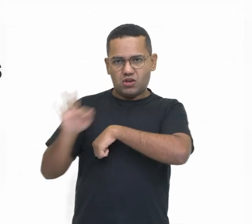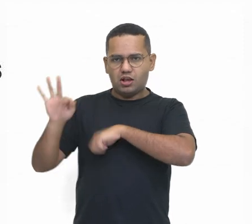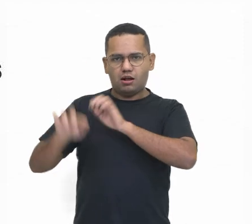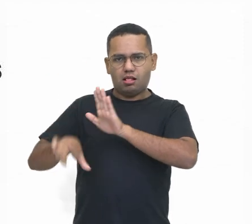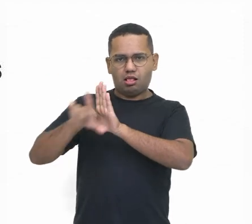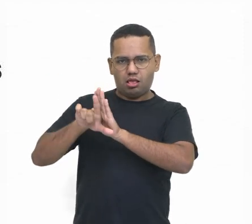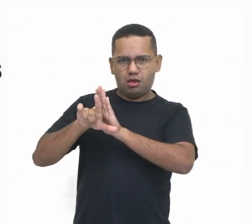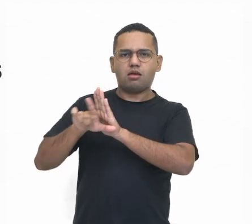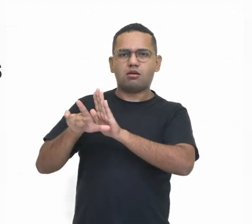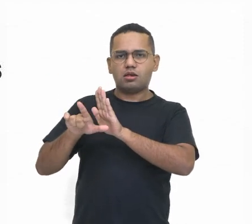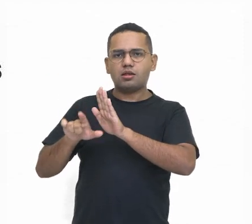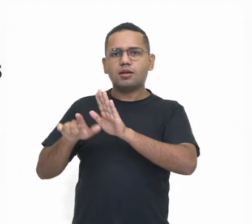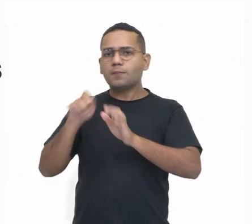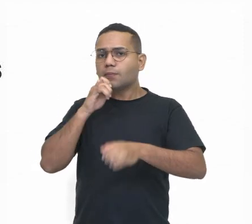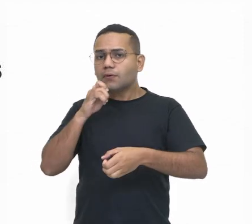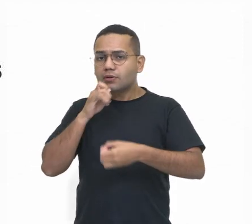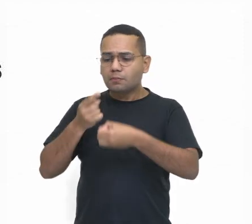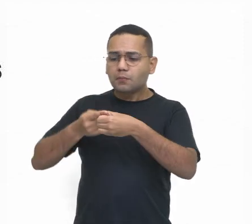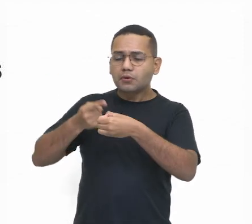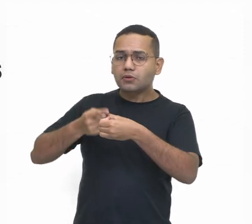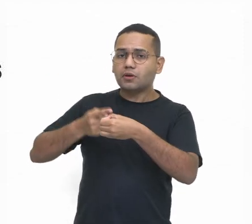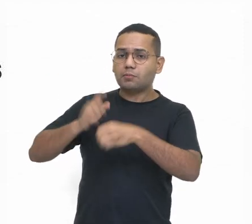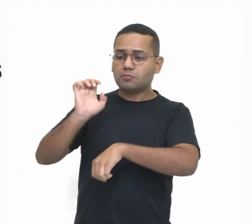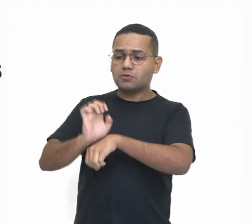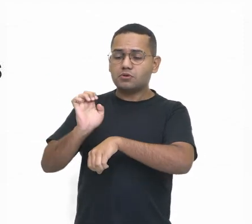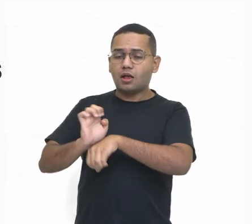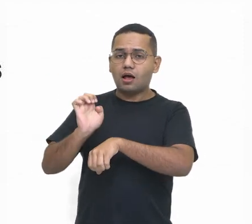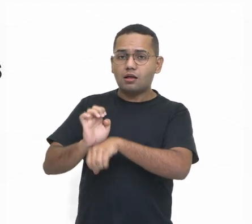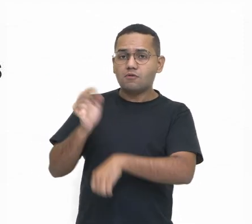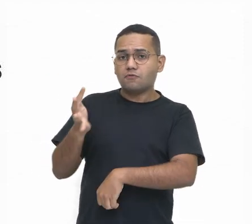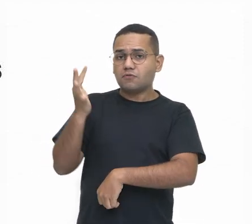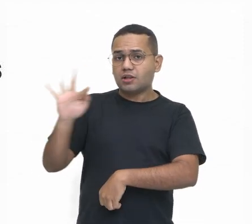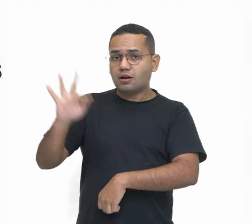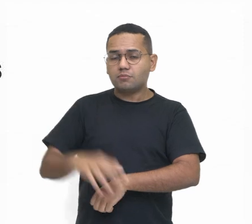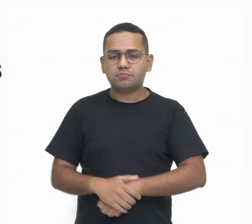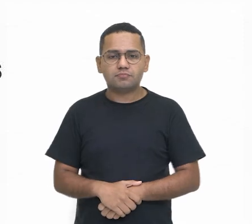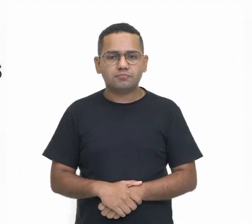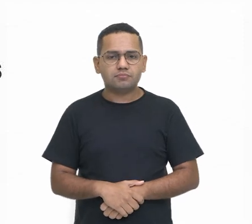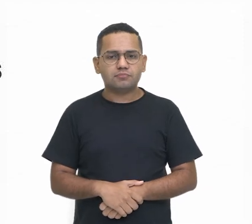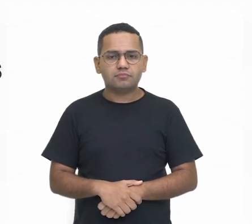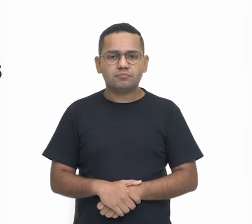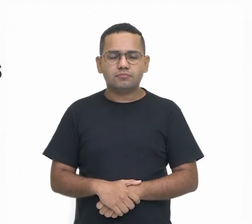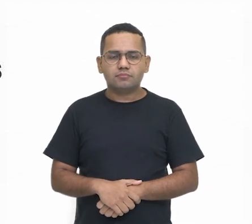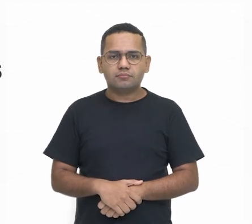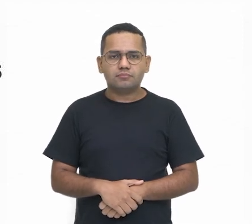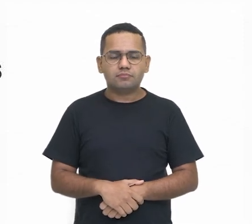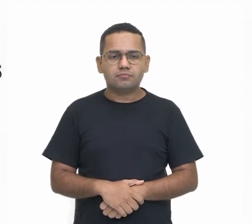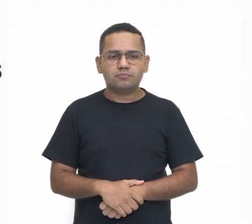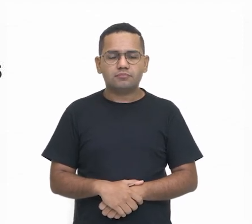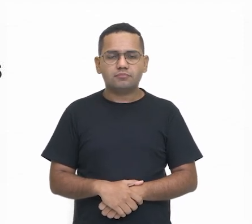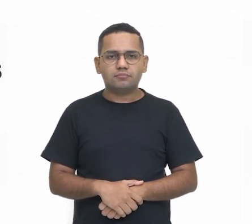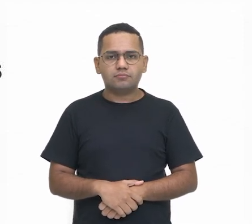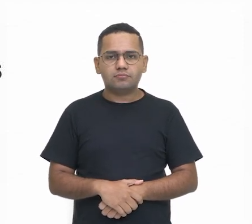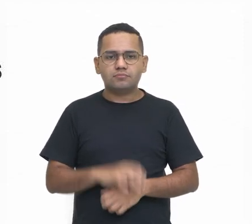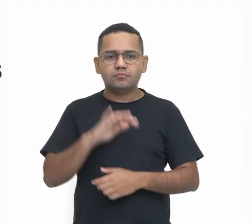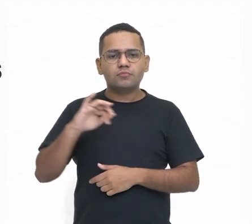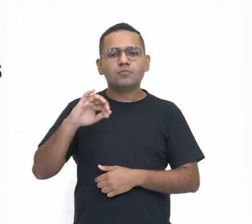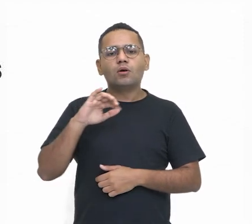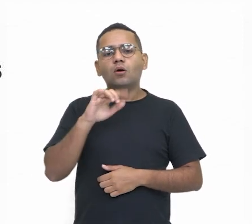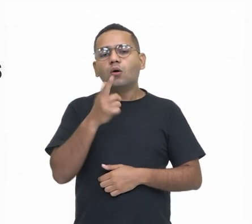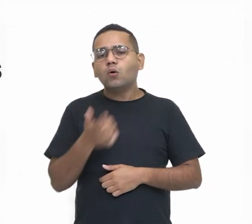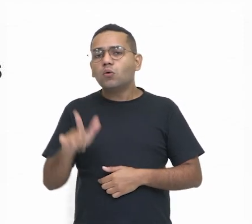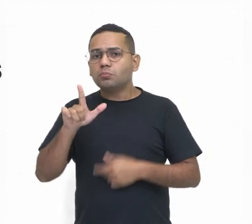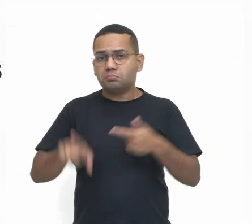leis dos municipais, as leis estaduais. Então, está tudo ali. Existem também